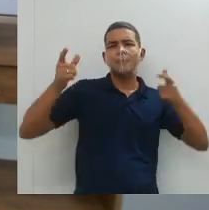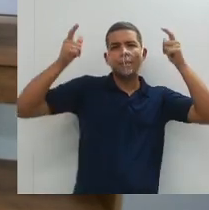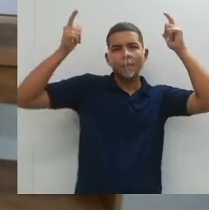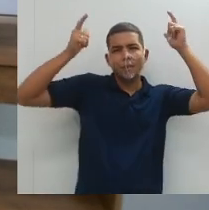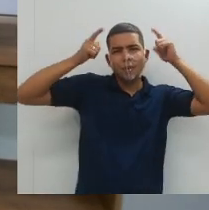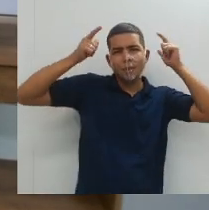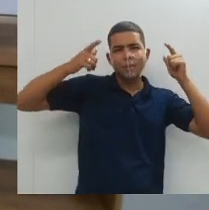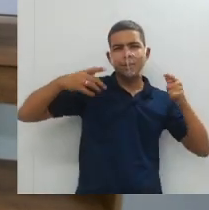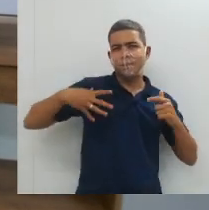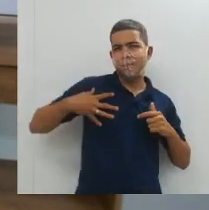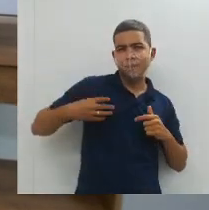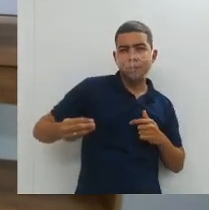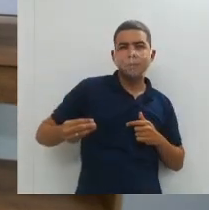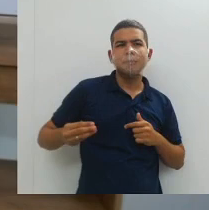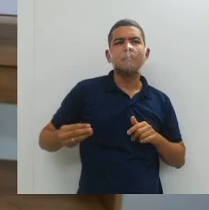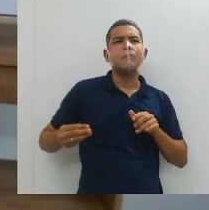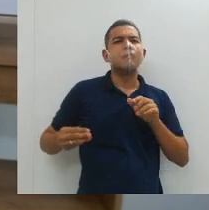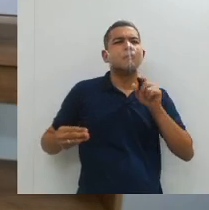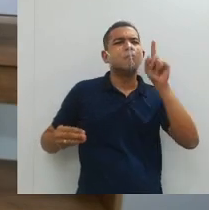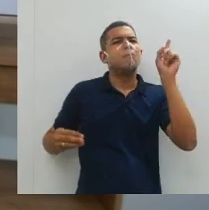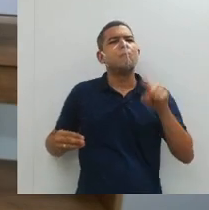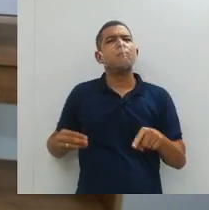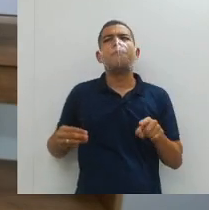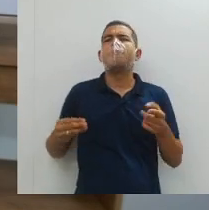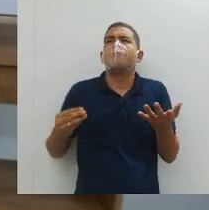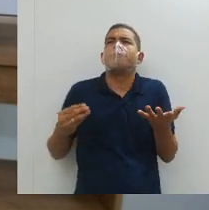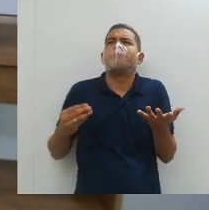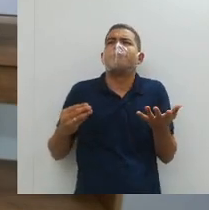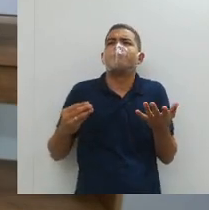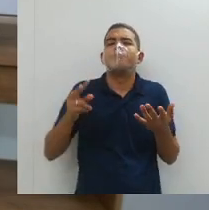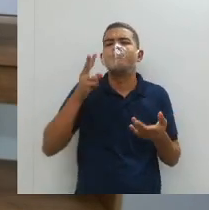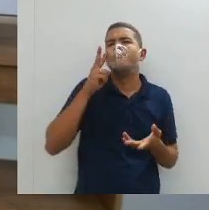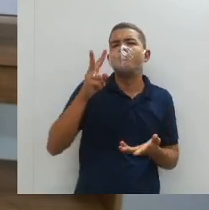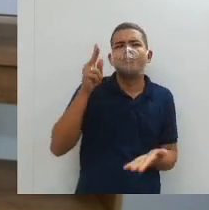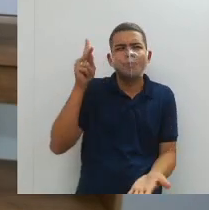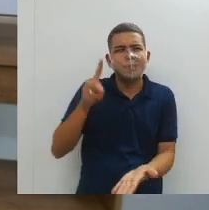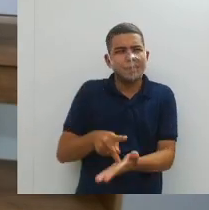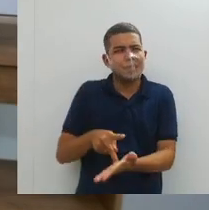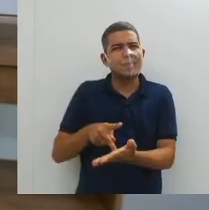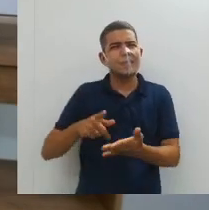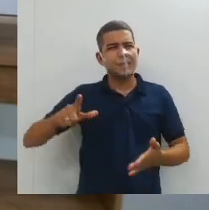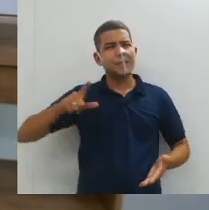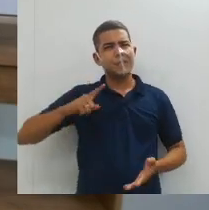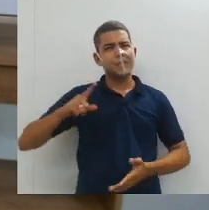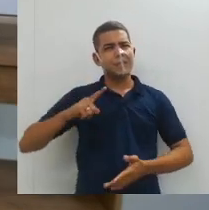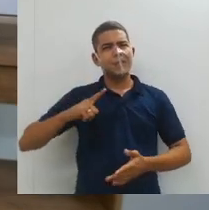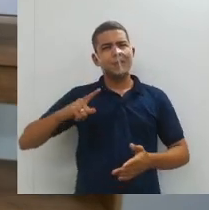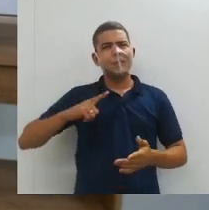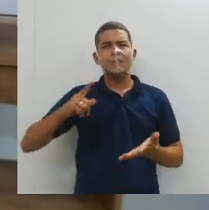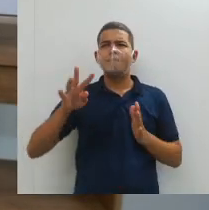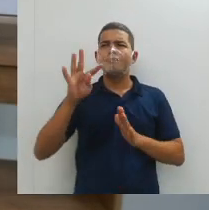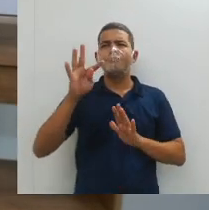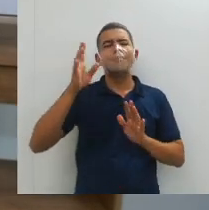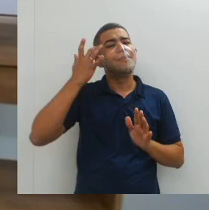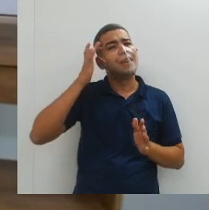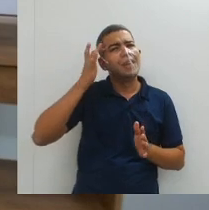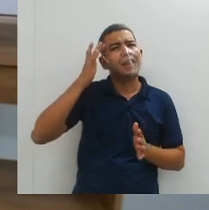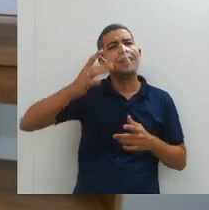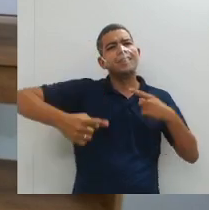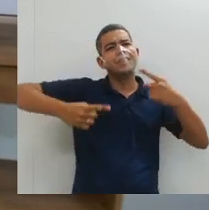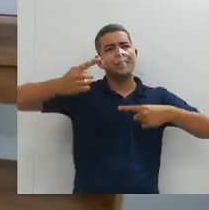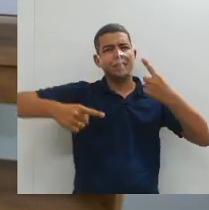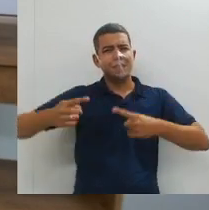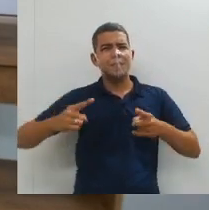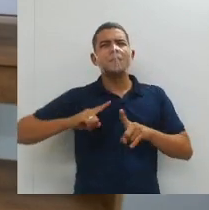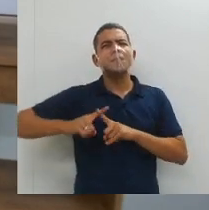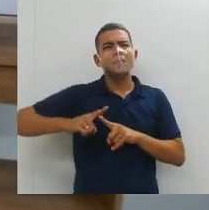de Maquiavel é uma visão realista, muito realista da teoria política. Por quê?